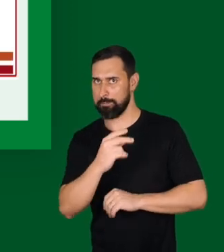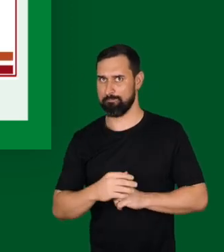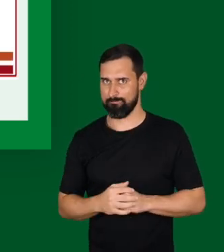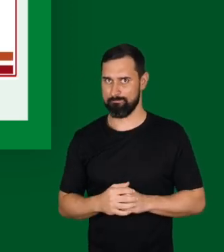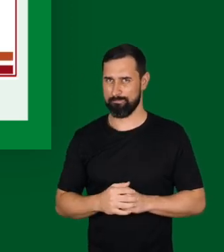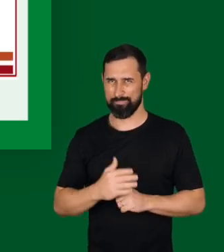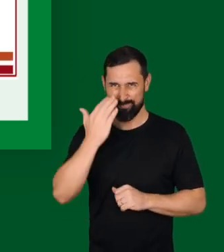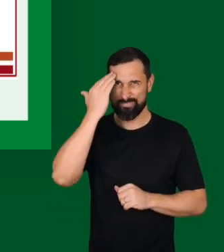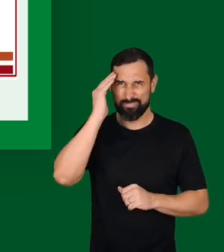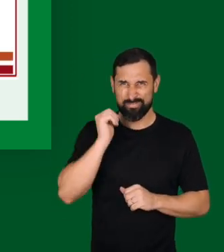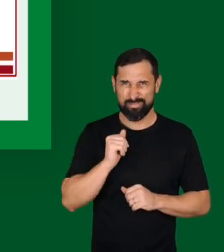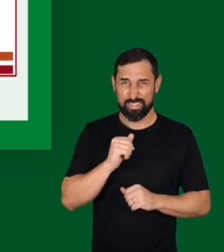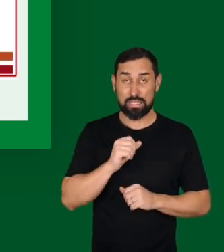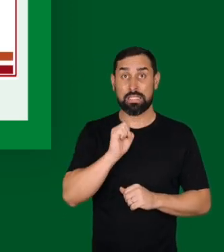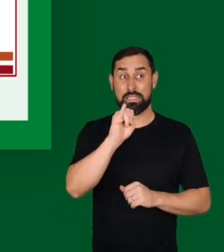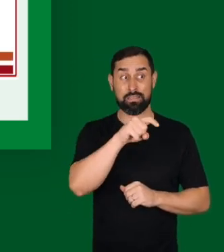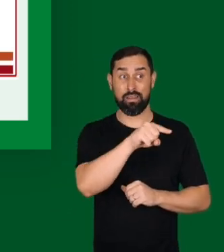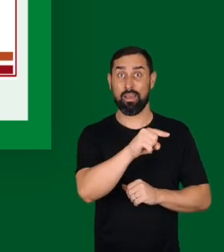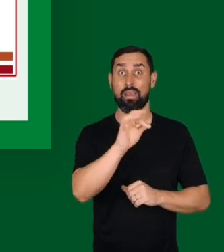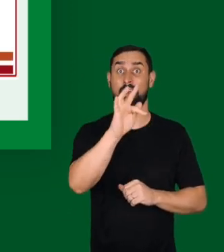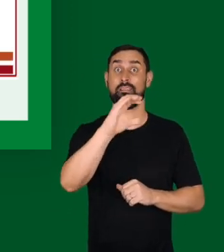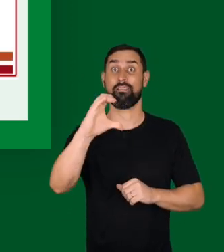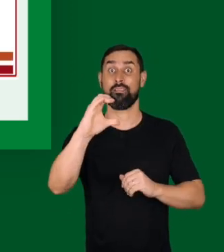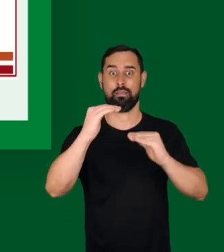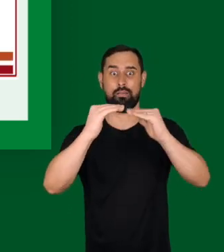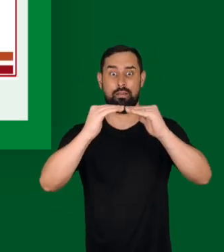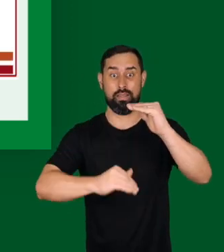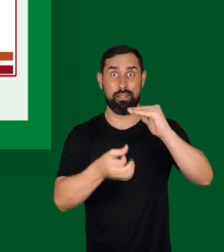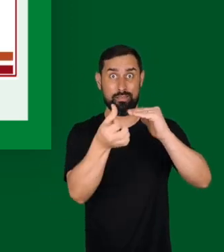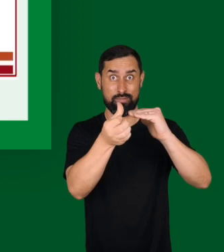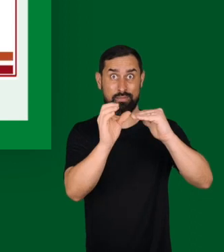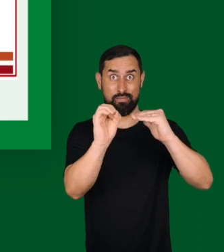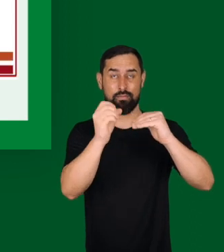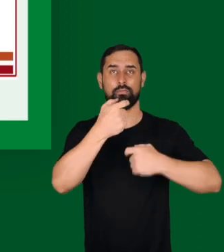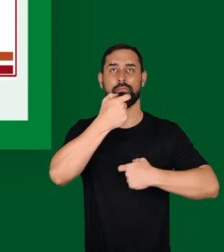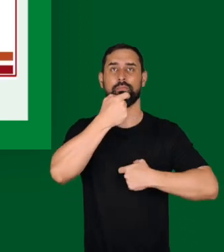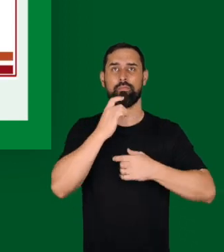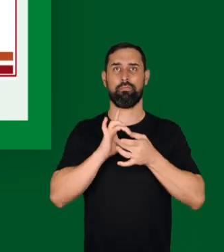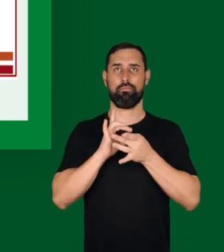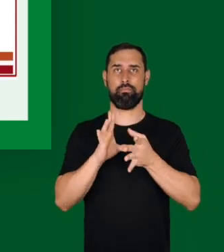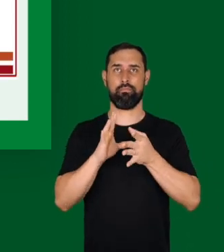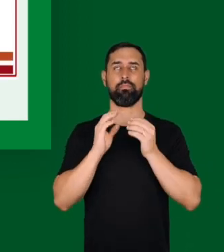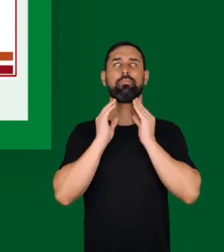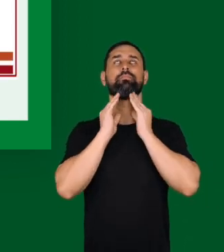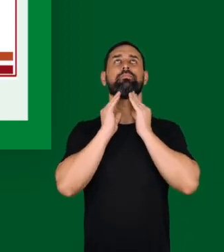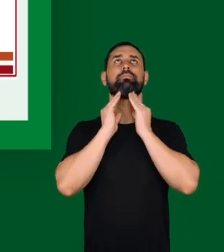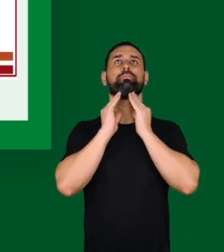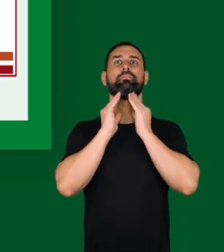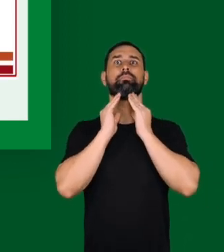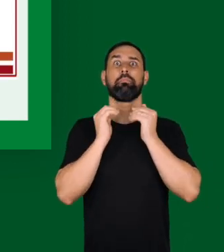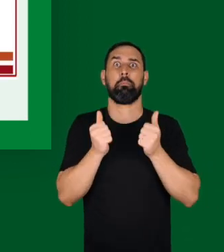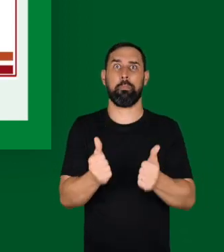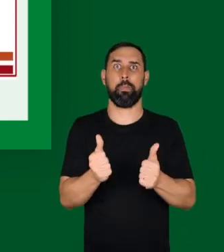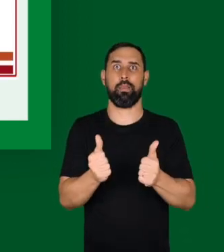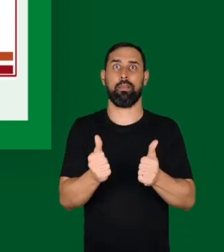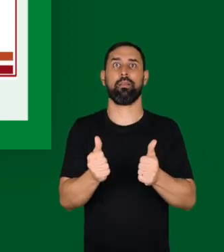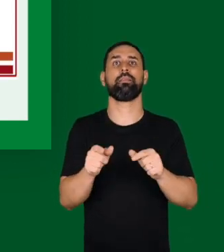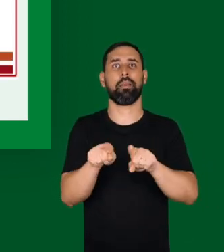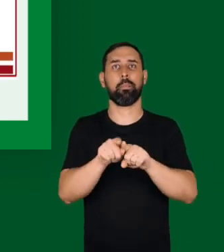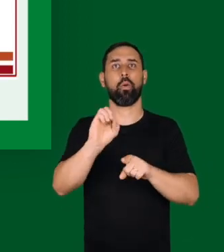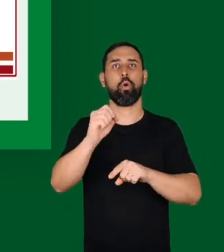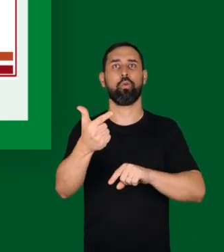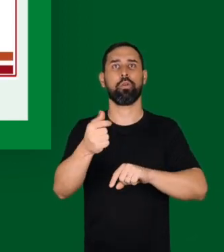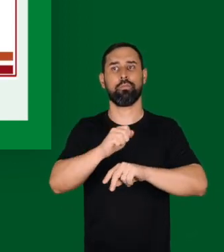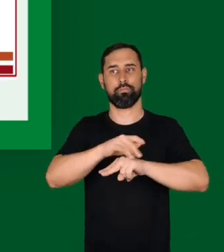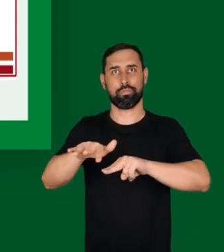com uma situação de frequência cardíaca abaixo de 60, você primeiro posiciona a via aérea, oxigeniza. Às vezes